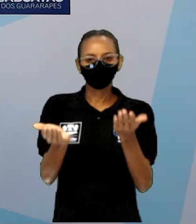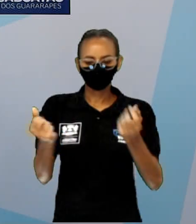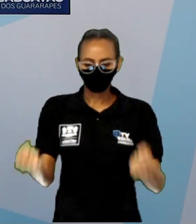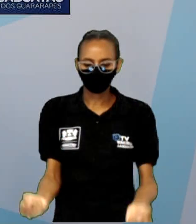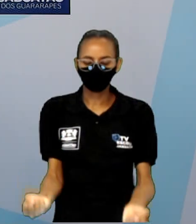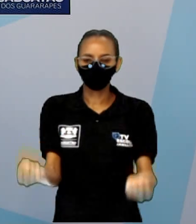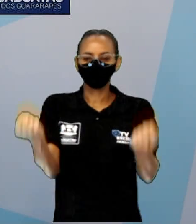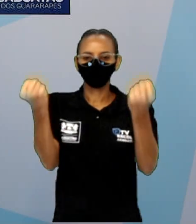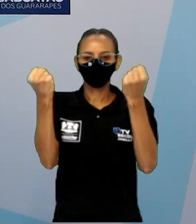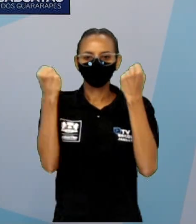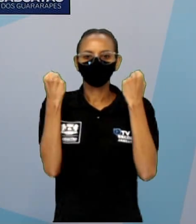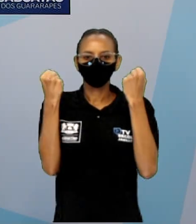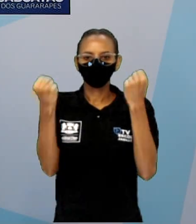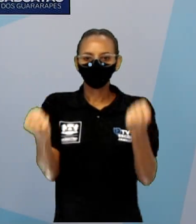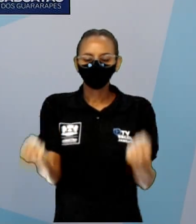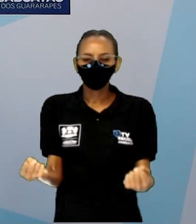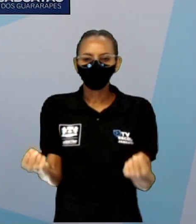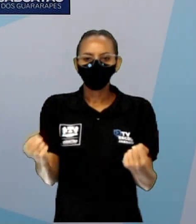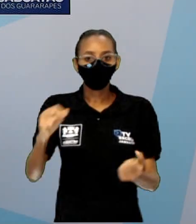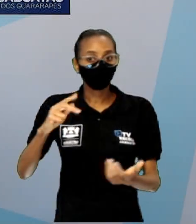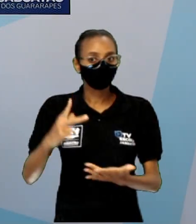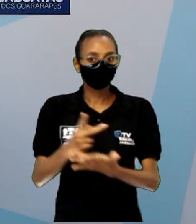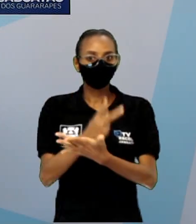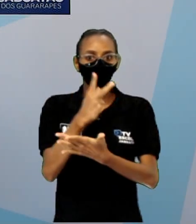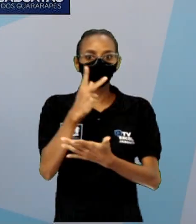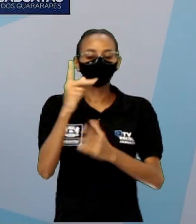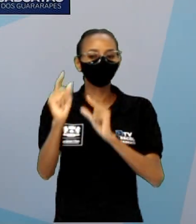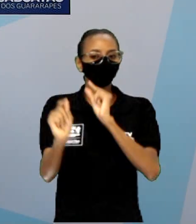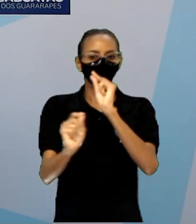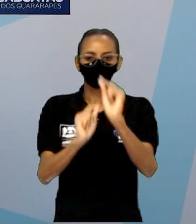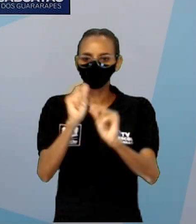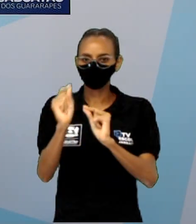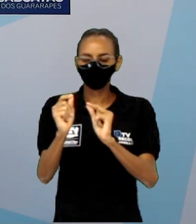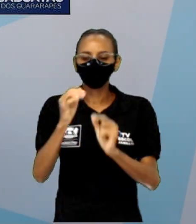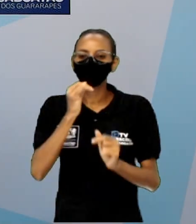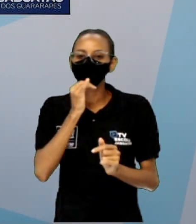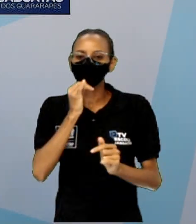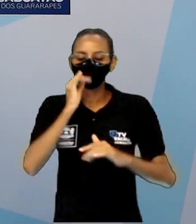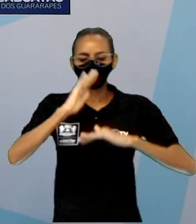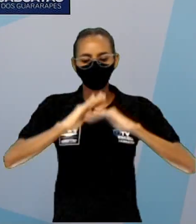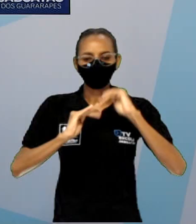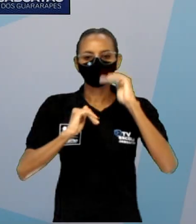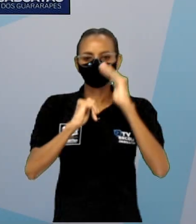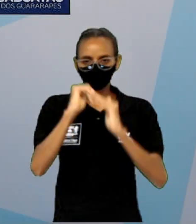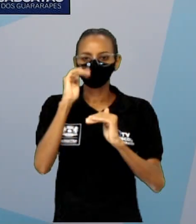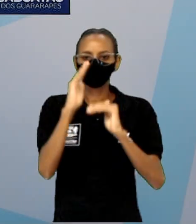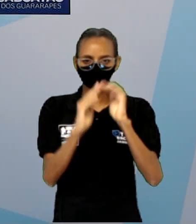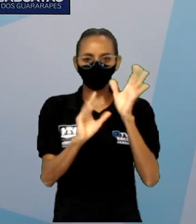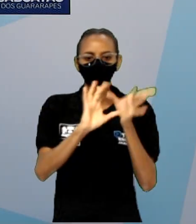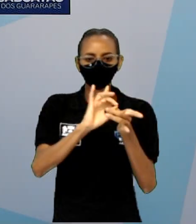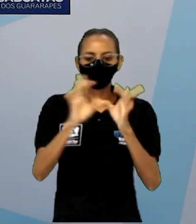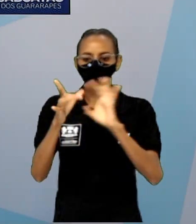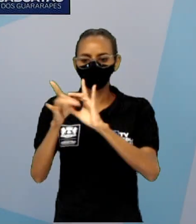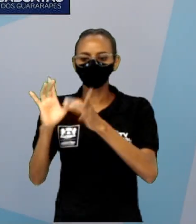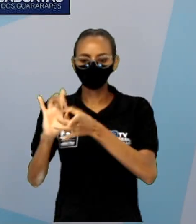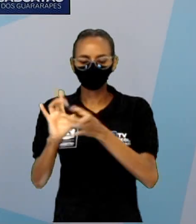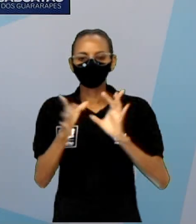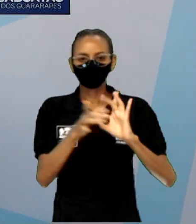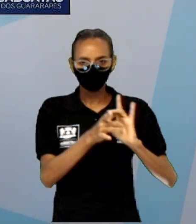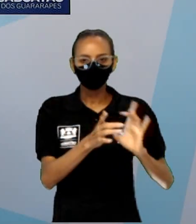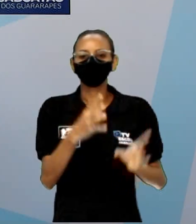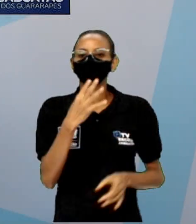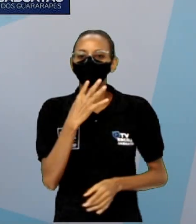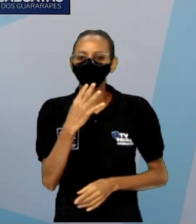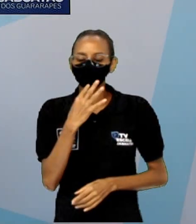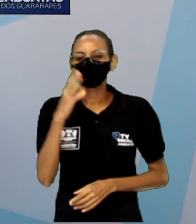levantado, aquilo que acontece durante uma ação de um atleta, por exemplo, mais uma vez, da Olimpíada. Então a gente vai conhecer cada